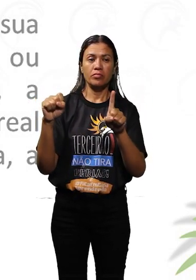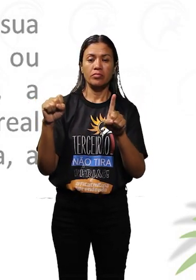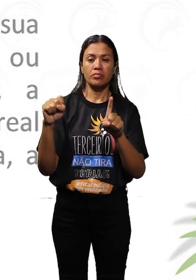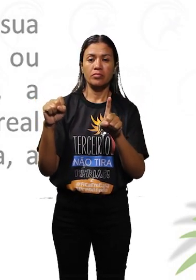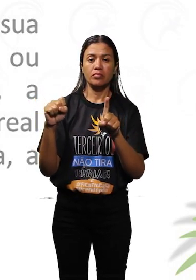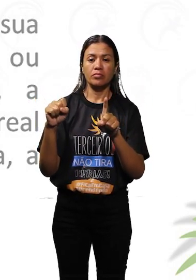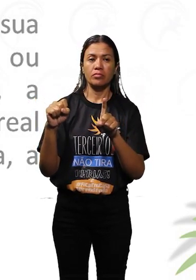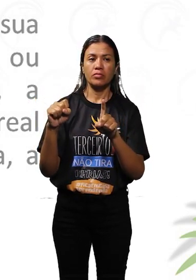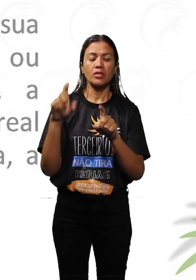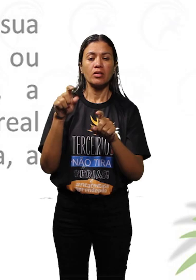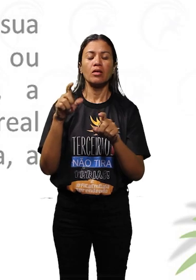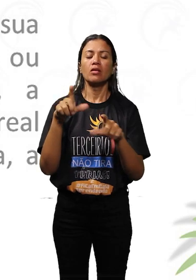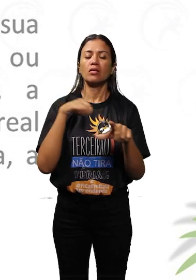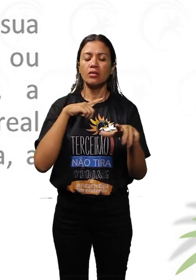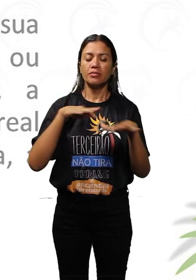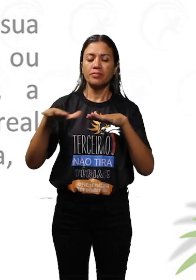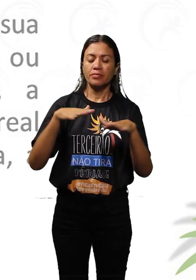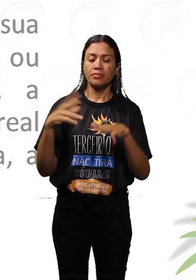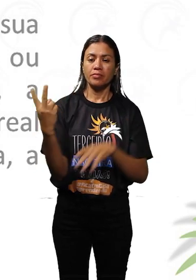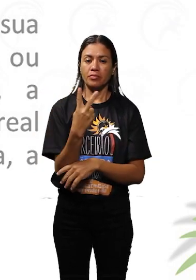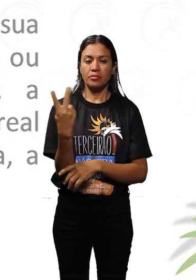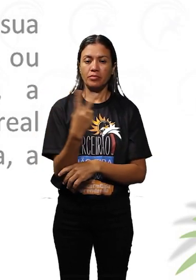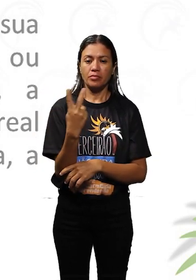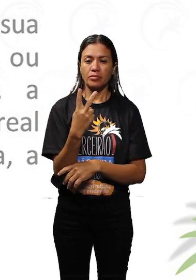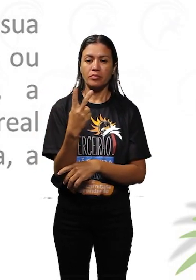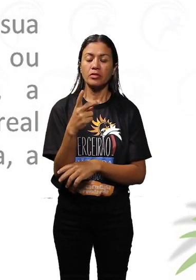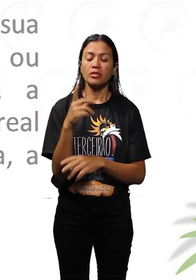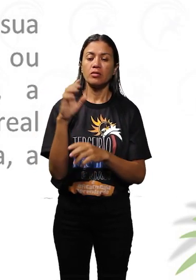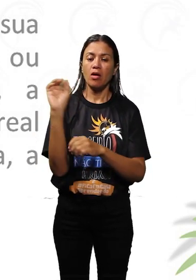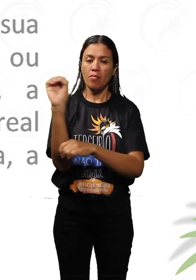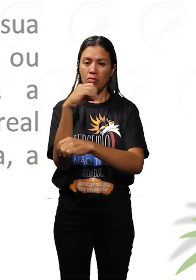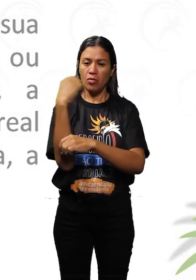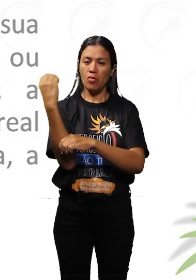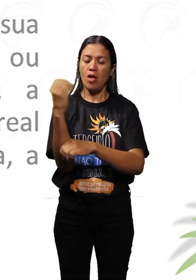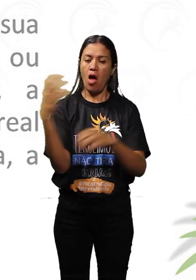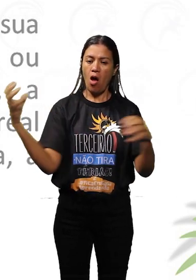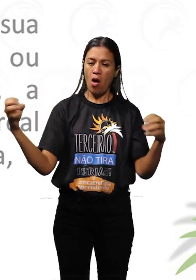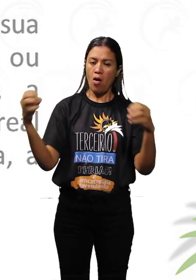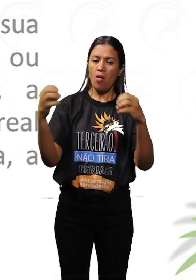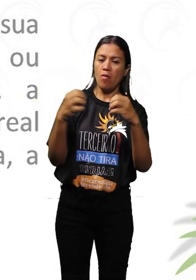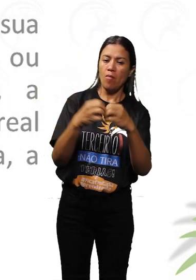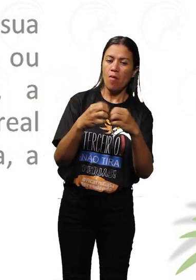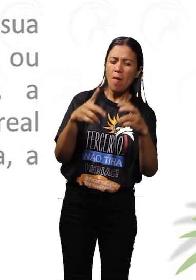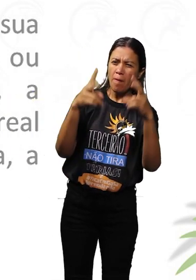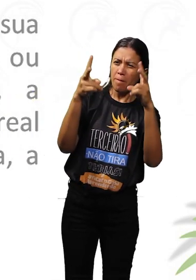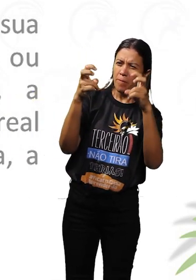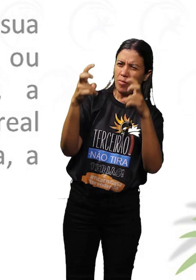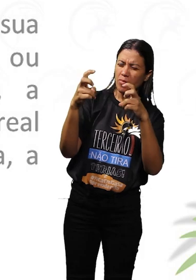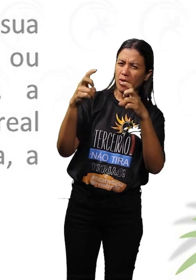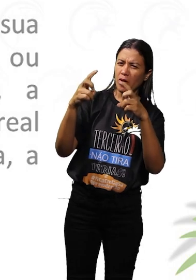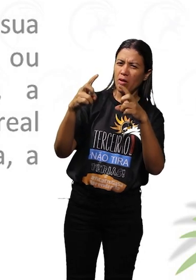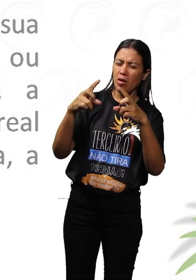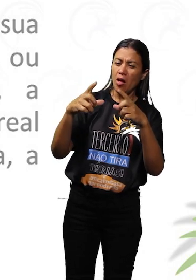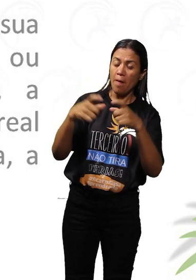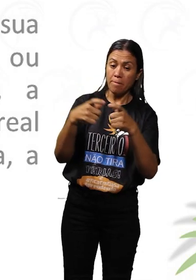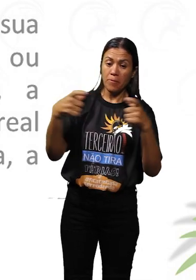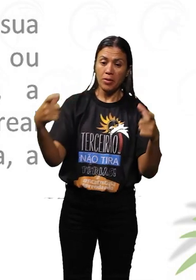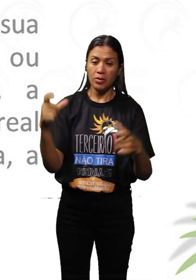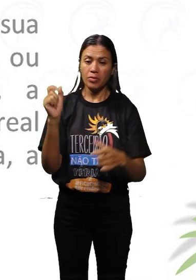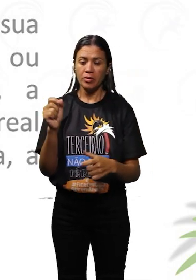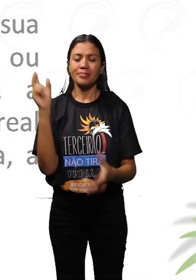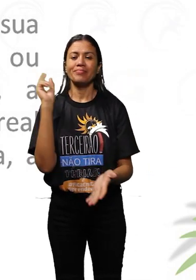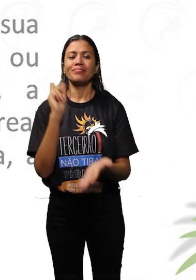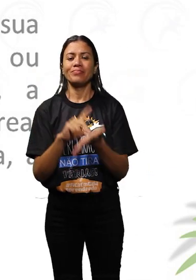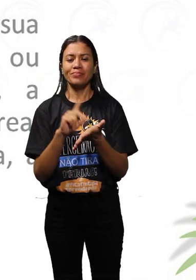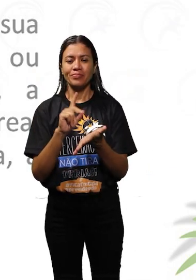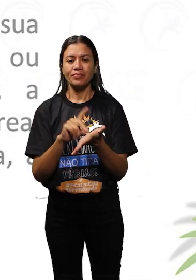aproximação entre eles, eu tenho um aumento da frequência, eu percebo um som mais agudo. Quando eu tenho um afastamento